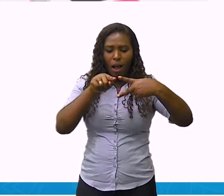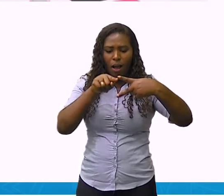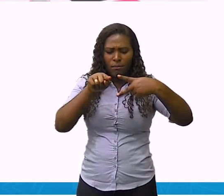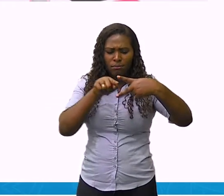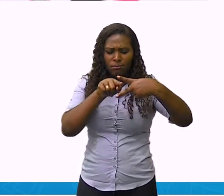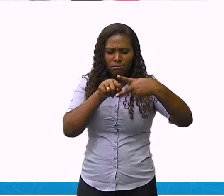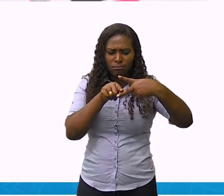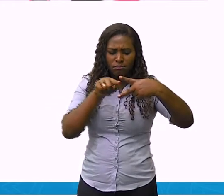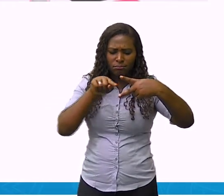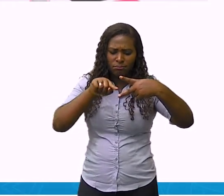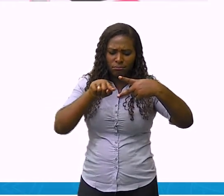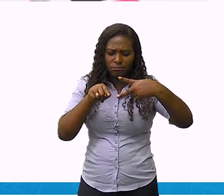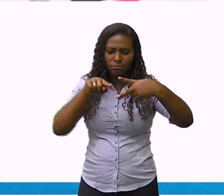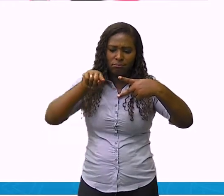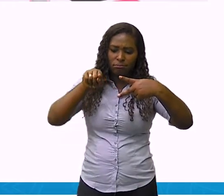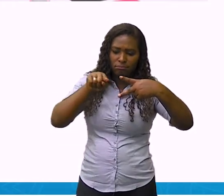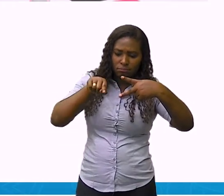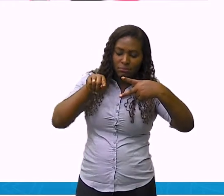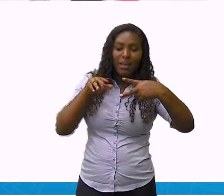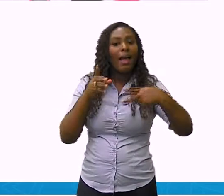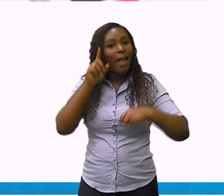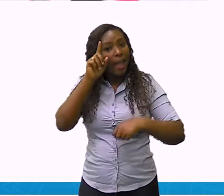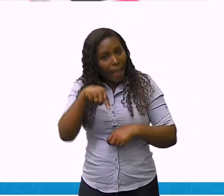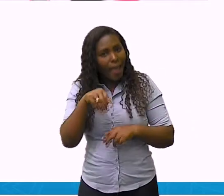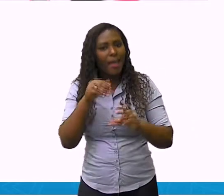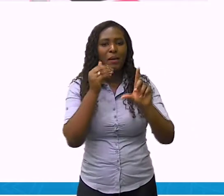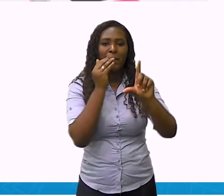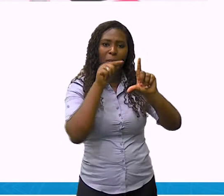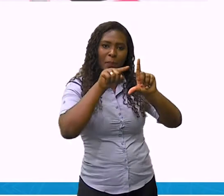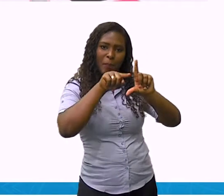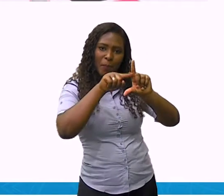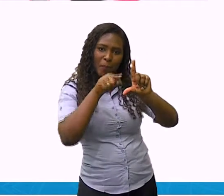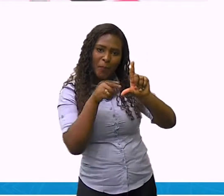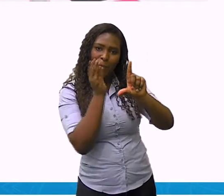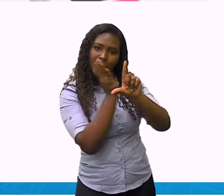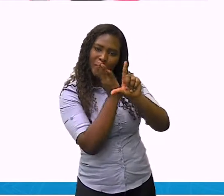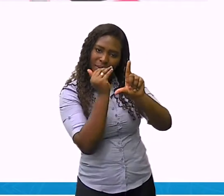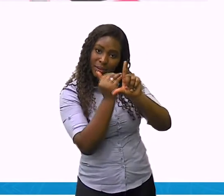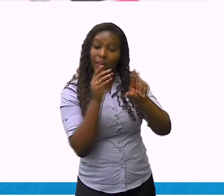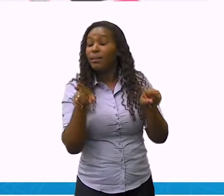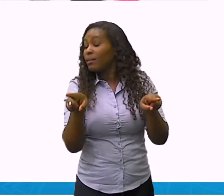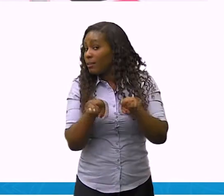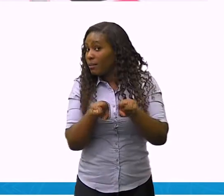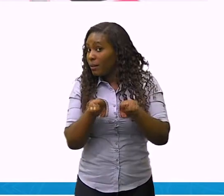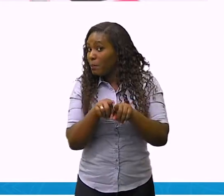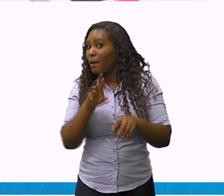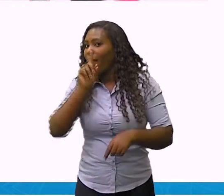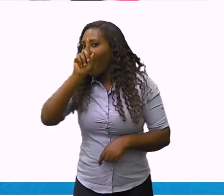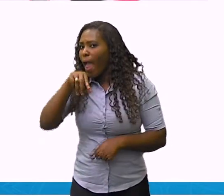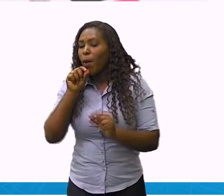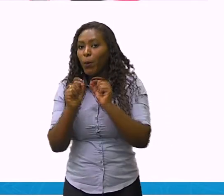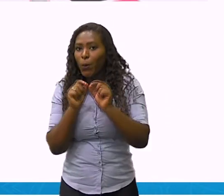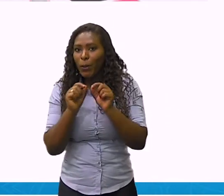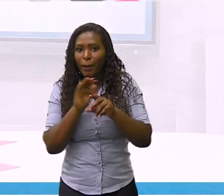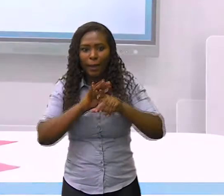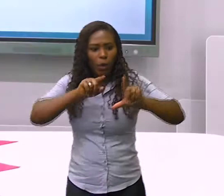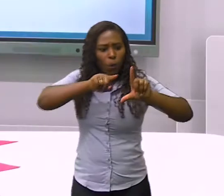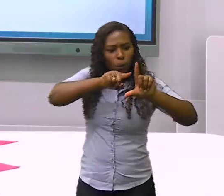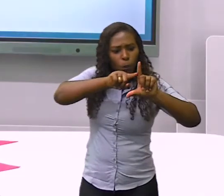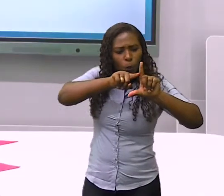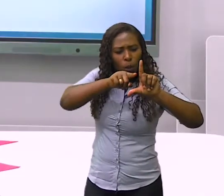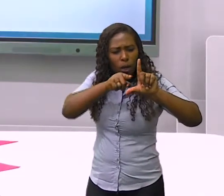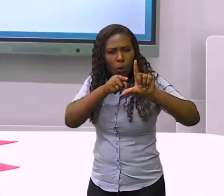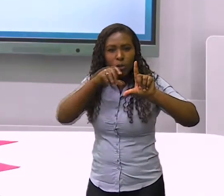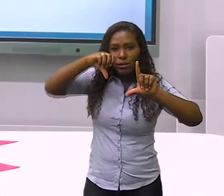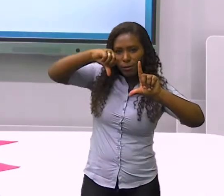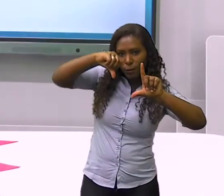Além disso, essas bissetrizes, elas são perpendiculares. O que quer dizer? Quer dizer que formam